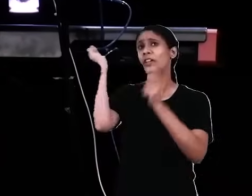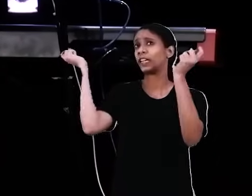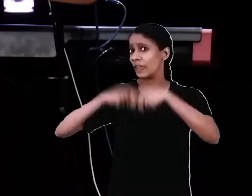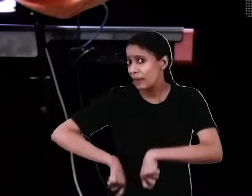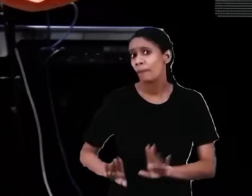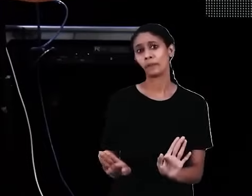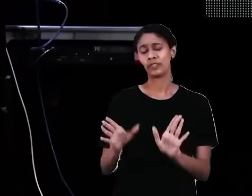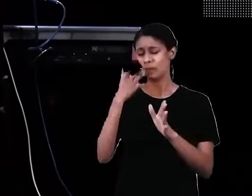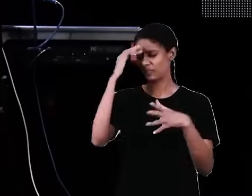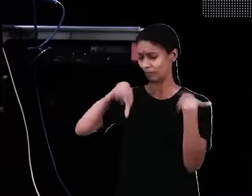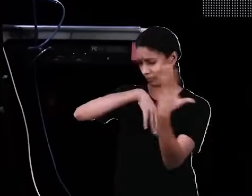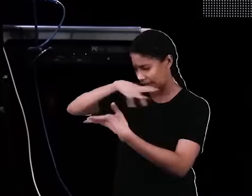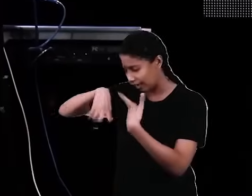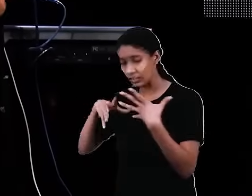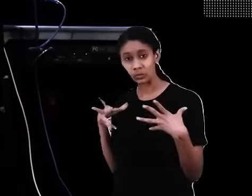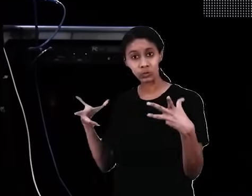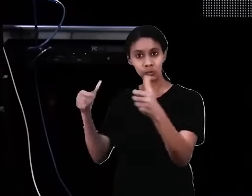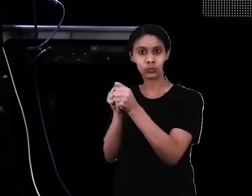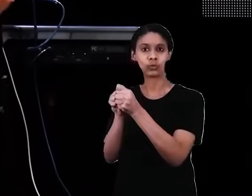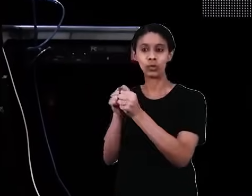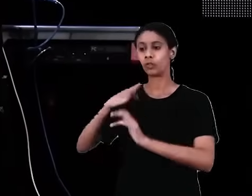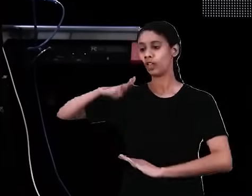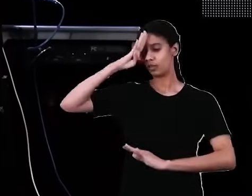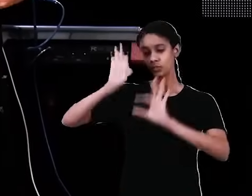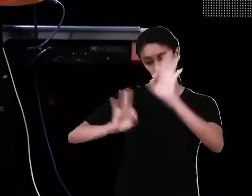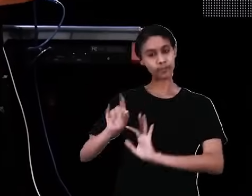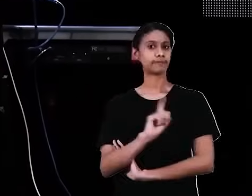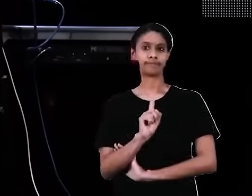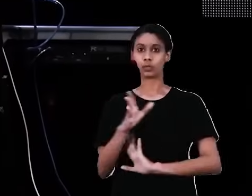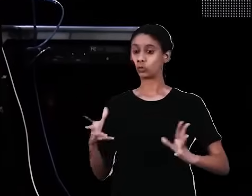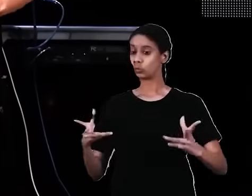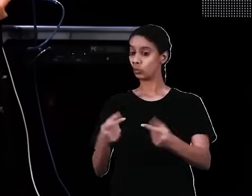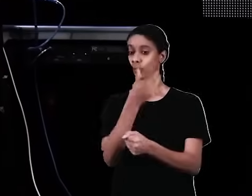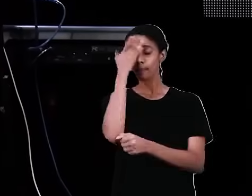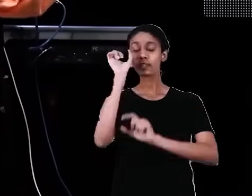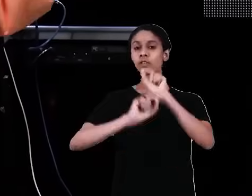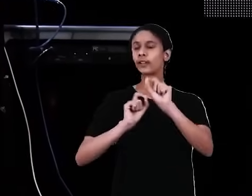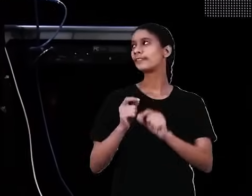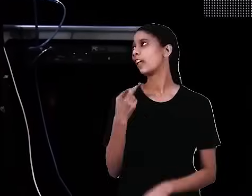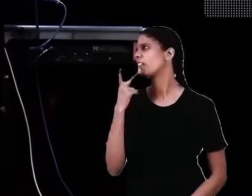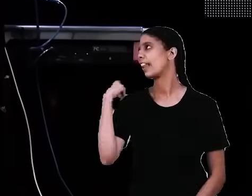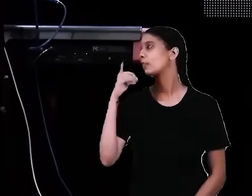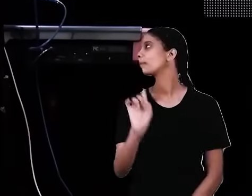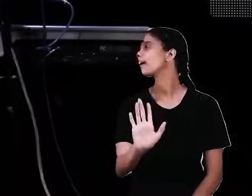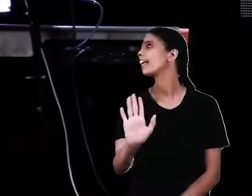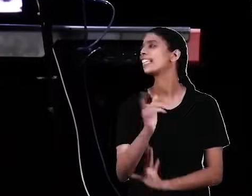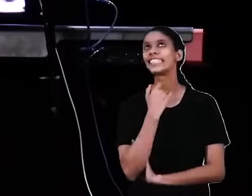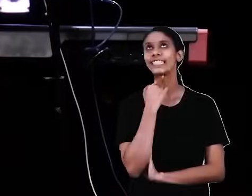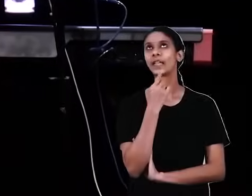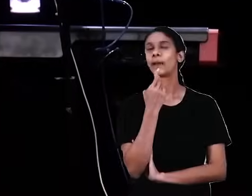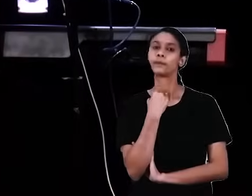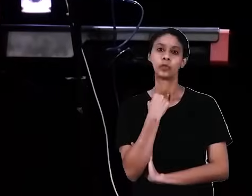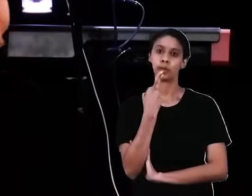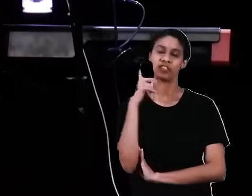os rebeldes, juntou tudinho assim, não era um exército bem treinado. Era um bando de gente, eu ia dizer doida, mas a gente não pode chamar